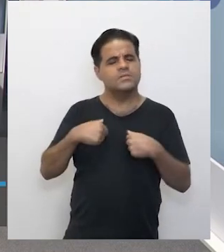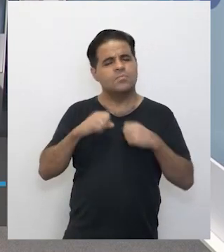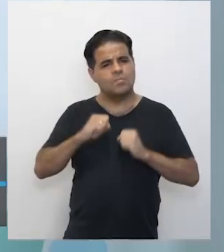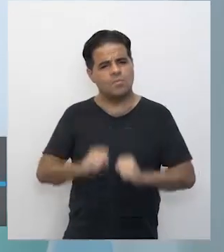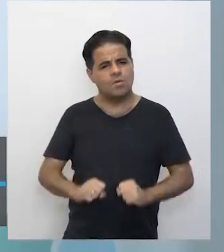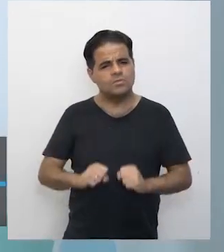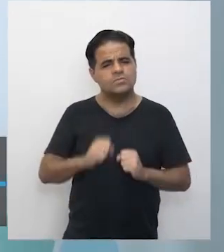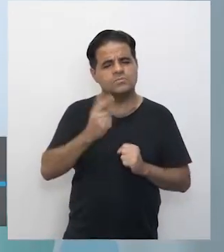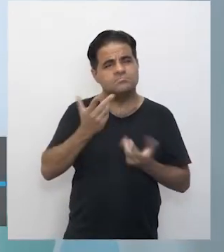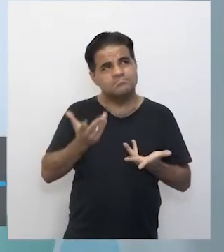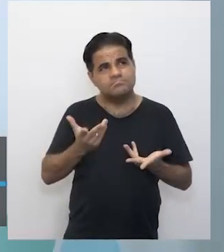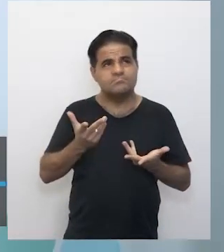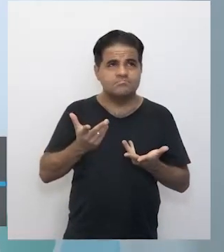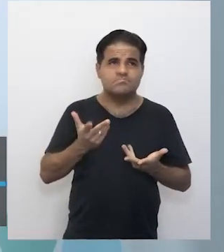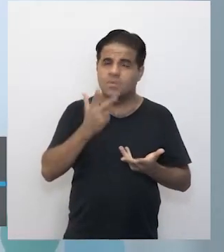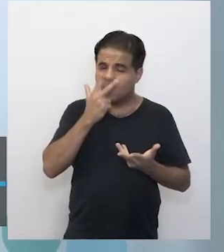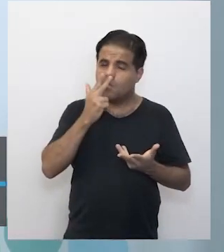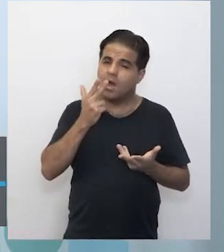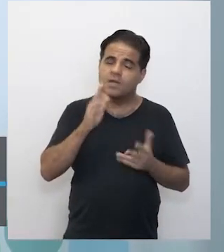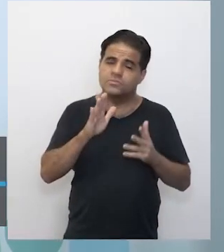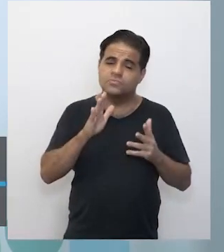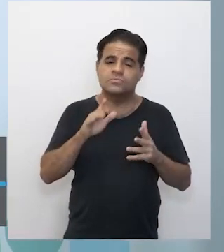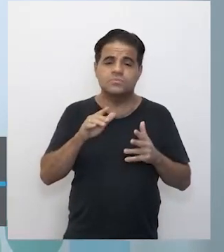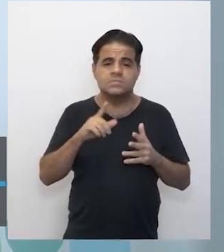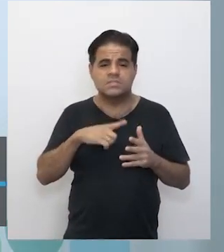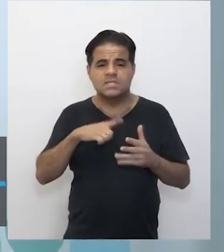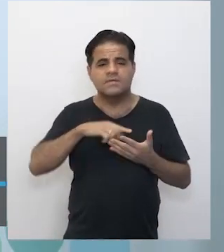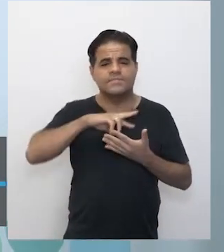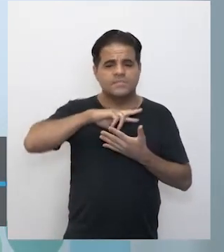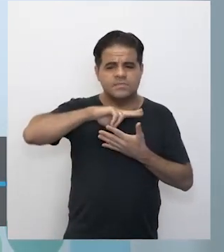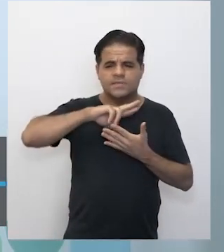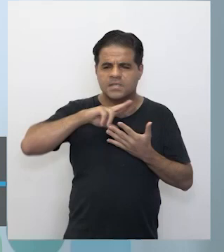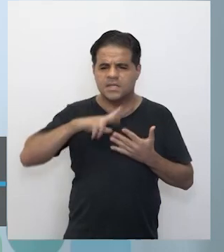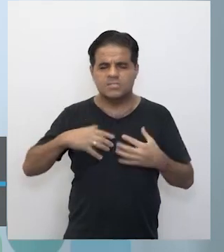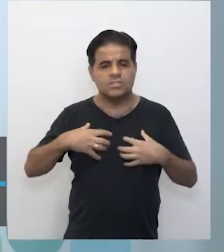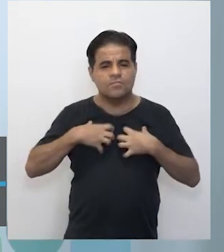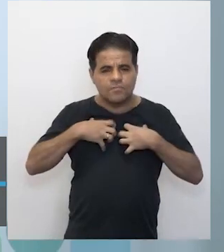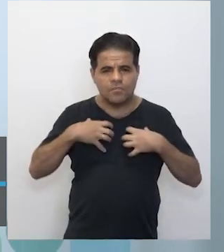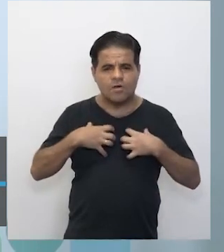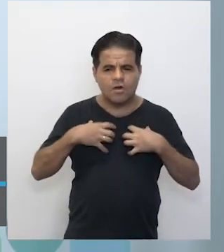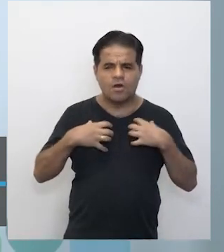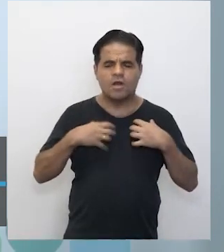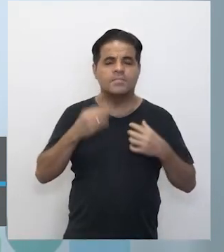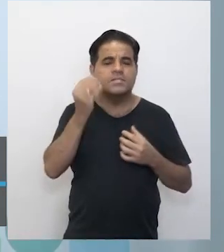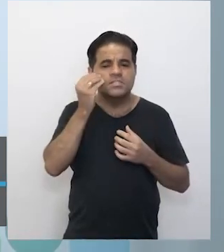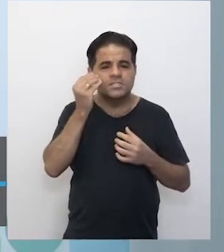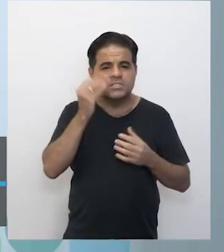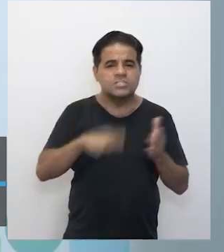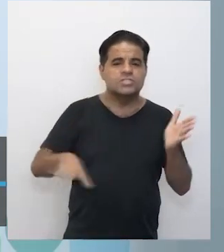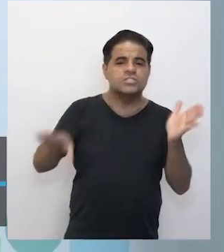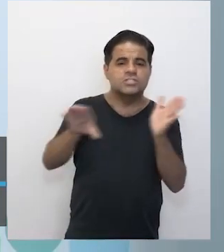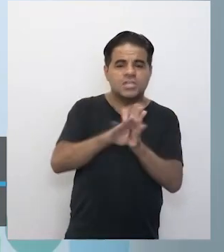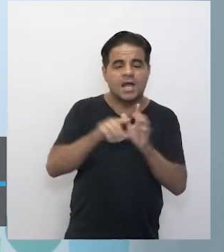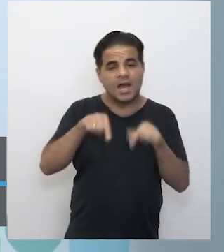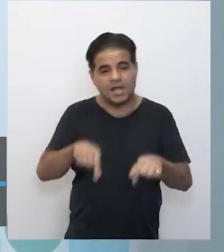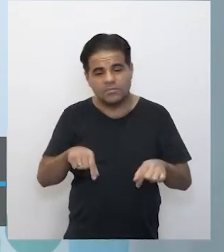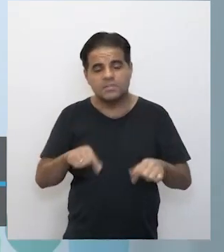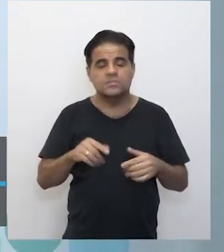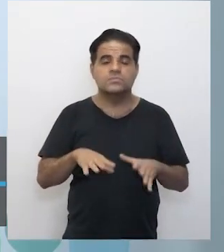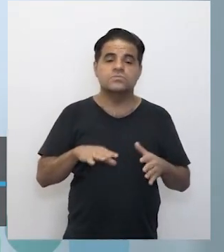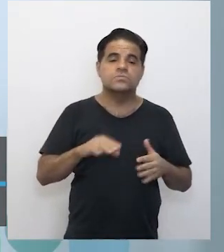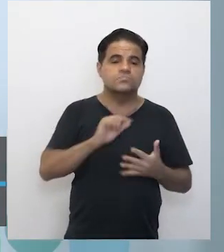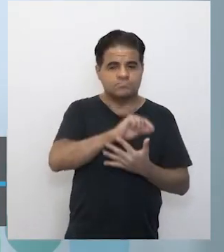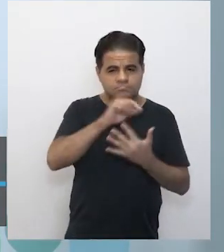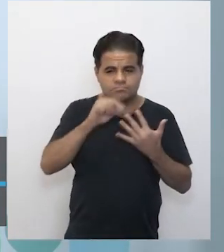dizer, então, que talvez, quem sabe, houve várias formas de terem chegado aqui. Todas